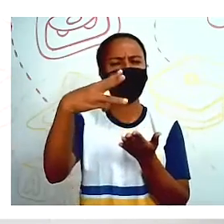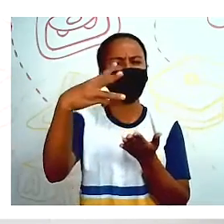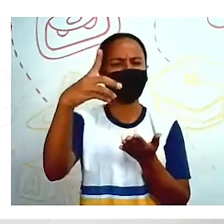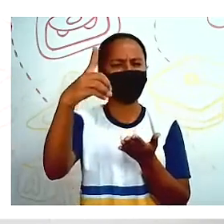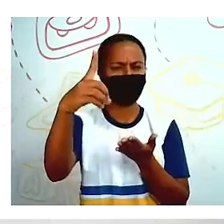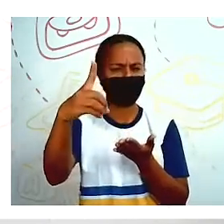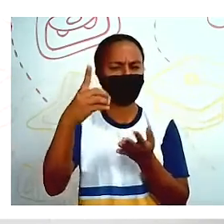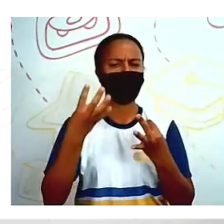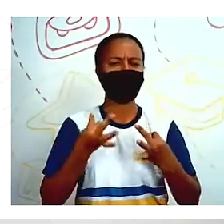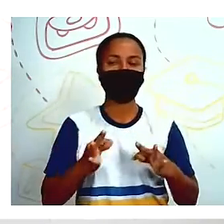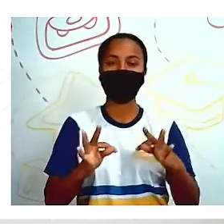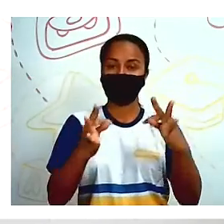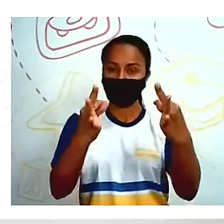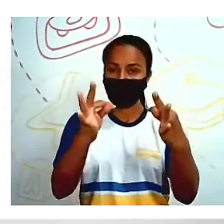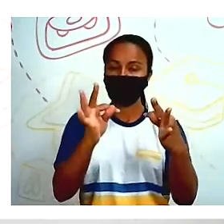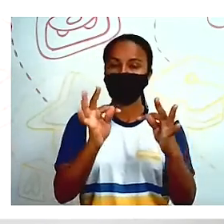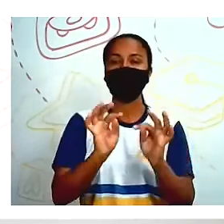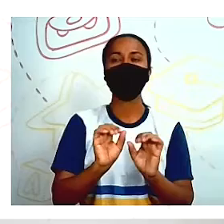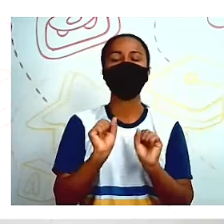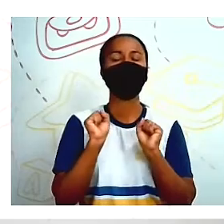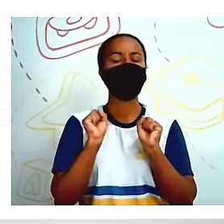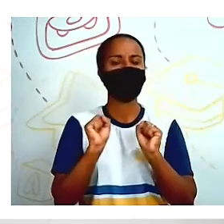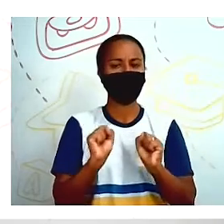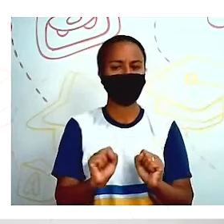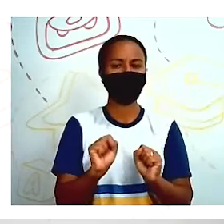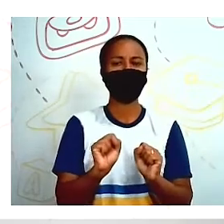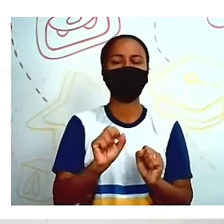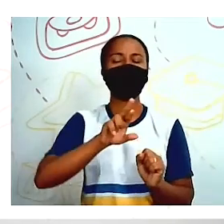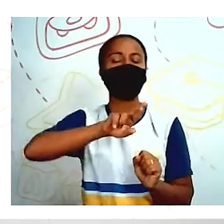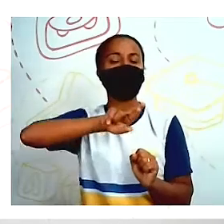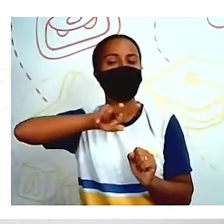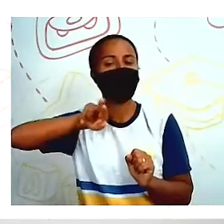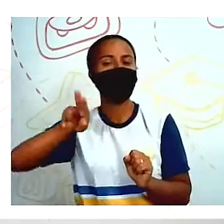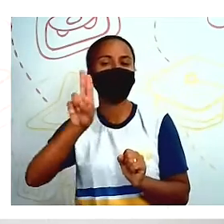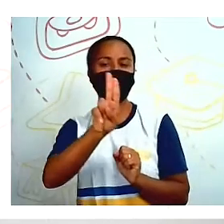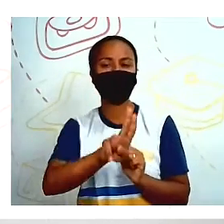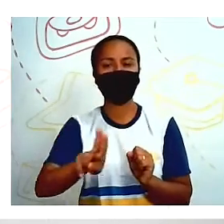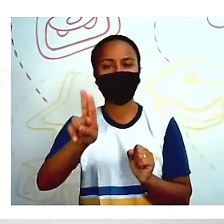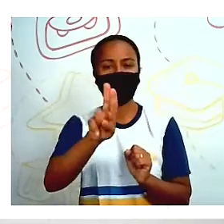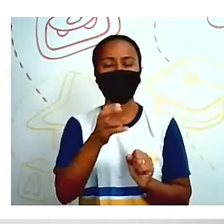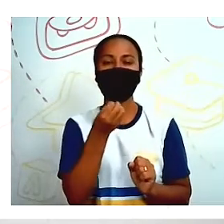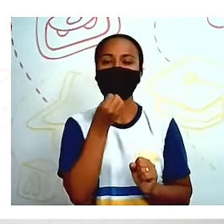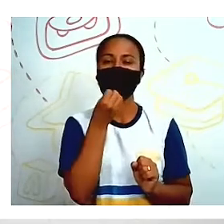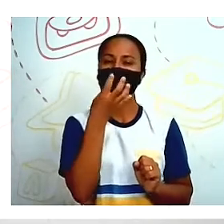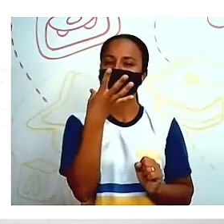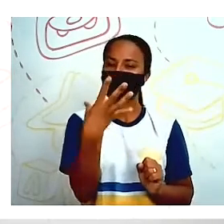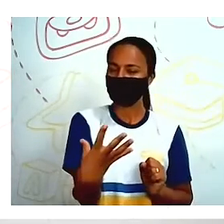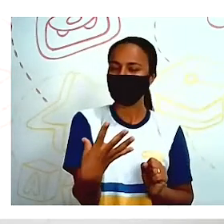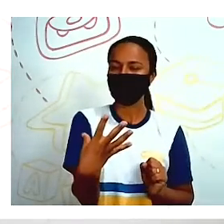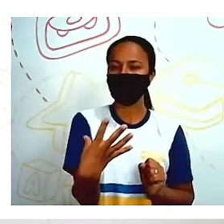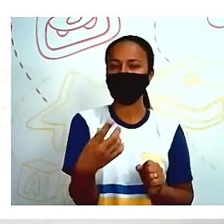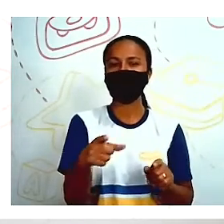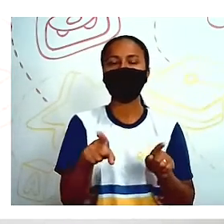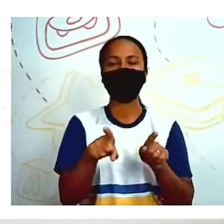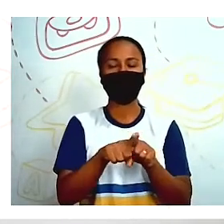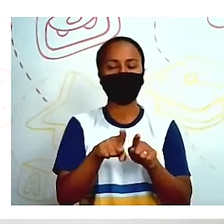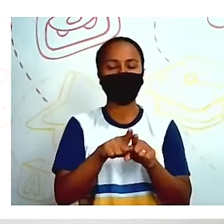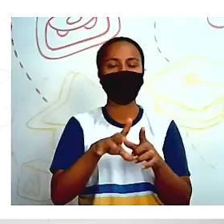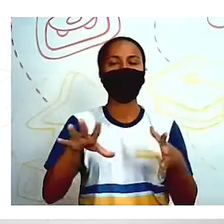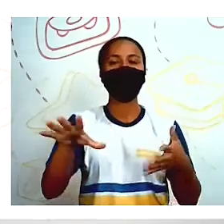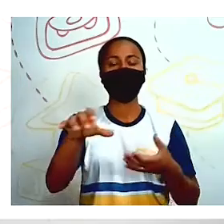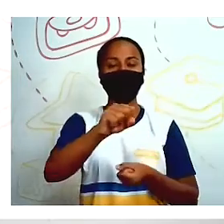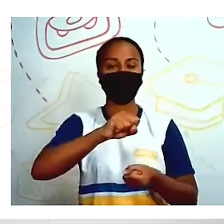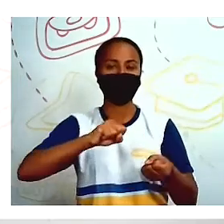essas tecnologias elas nos permitem inúmeras utilizações voltadas para o bem-estar e para a sustentabilidade.